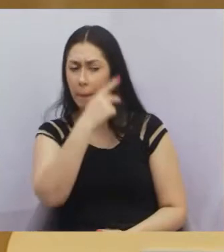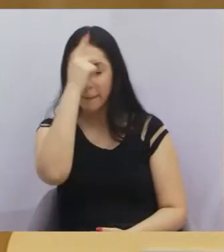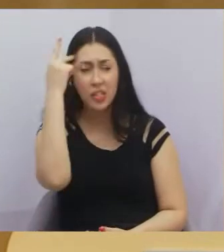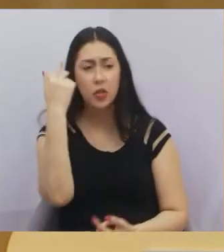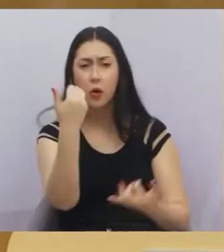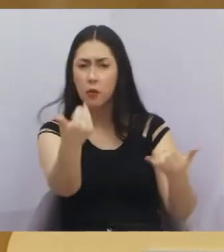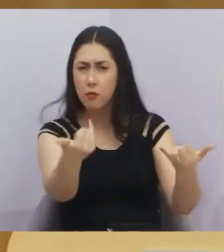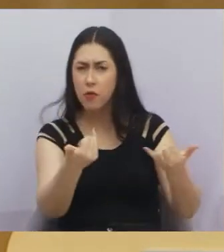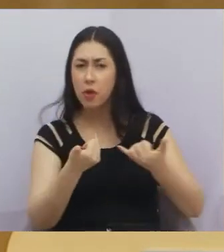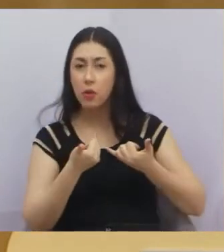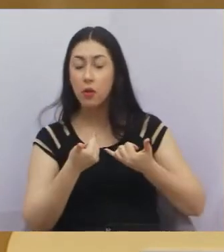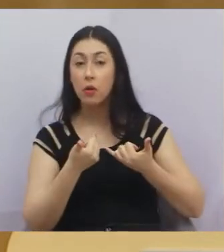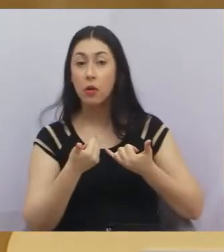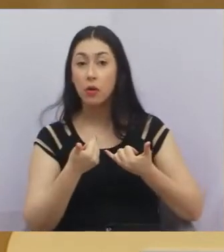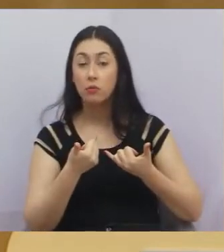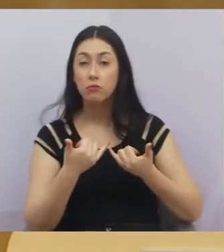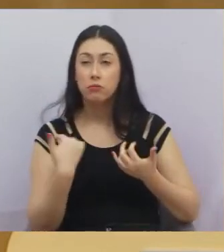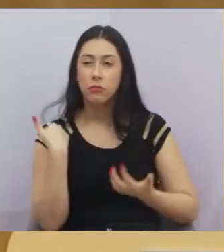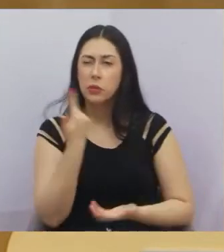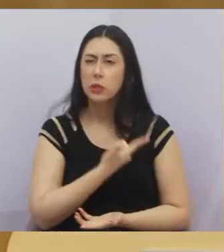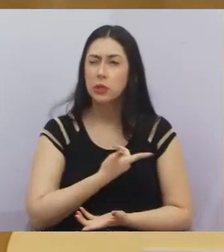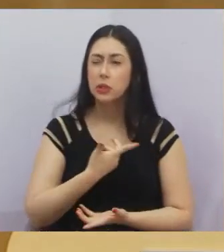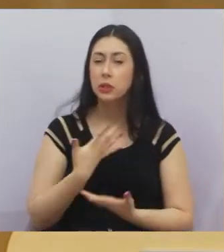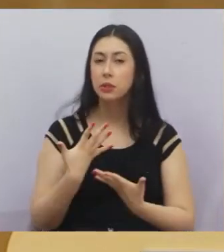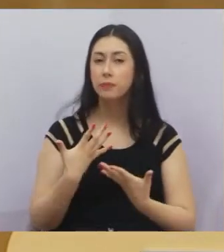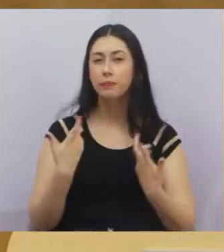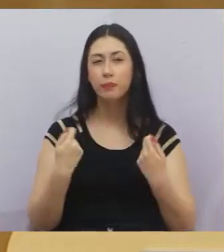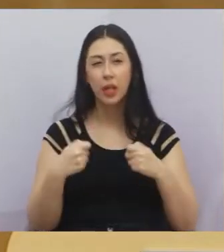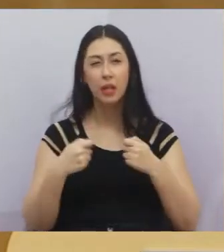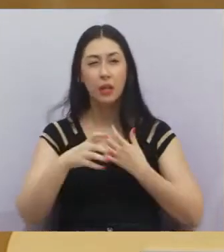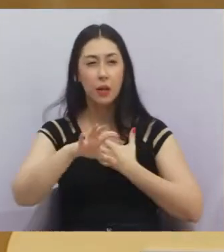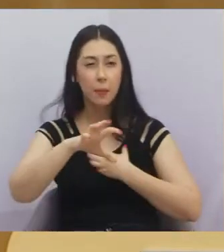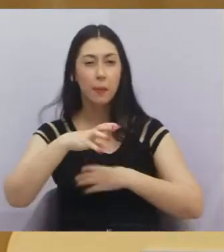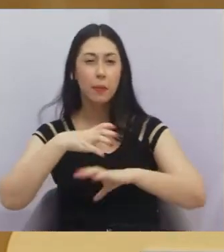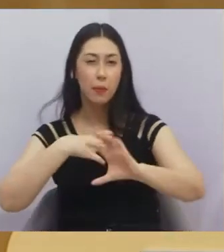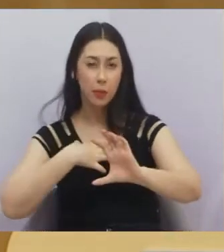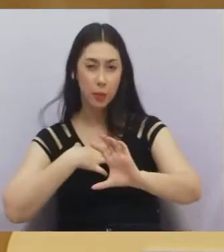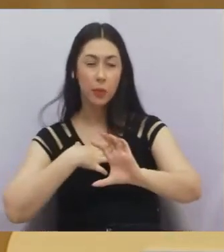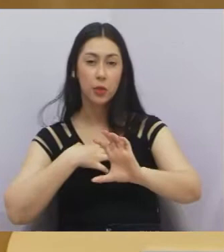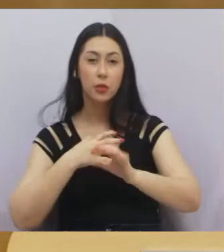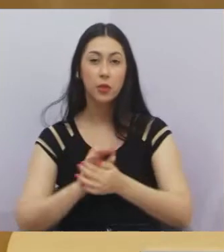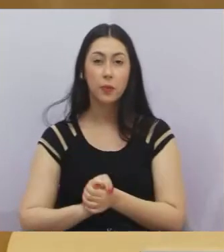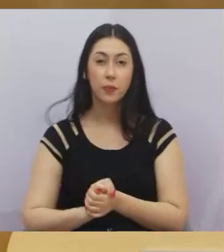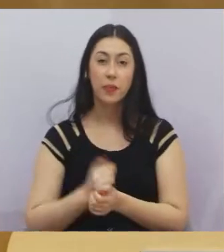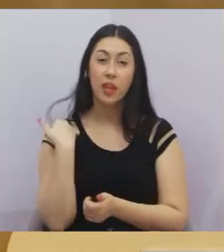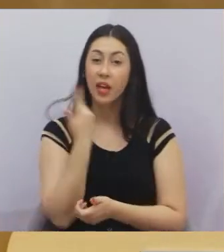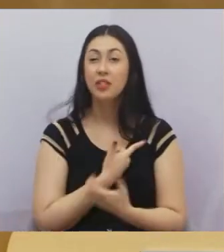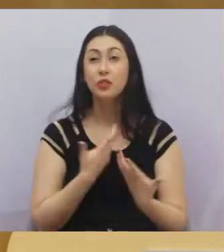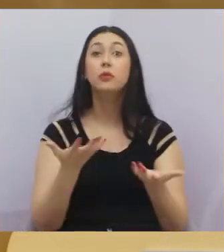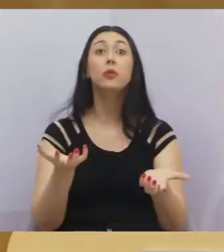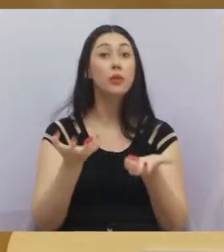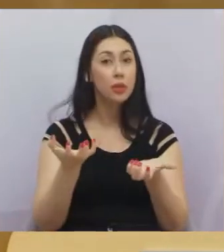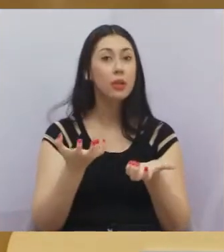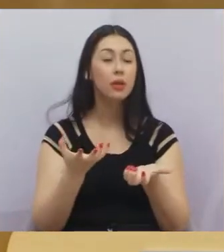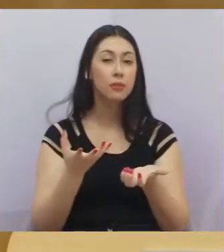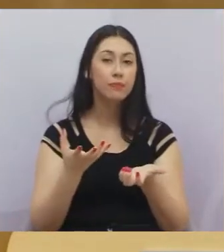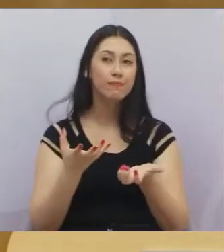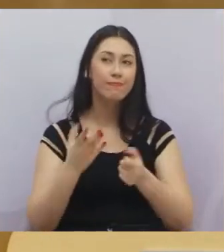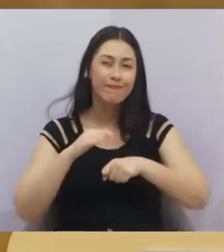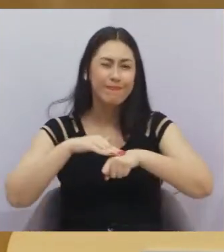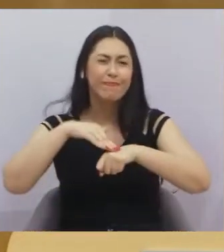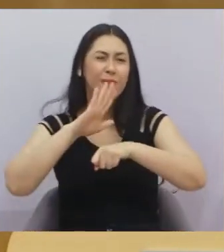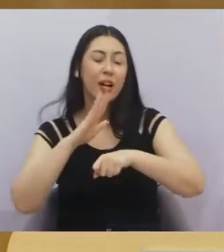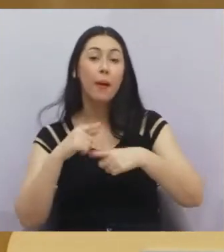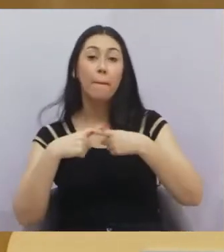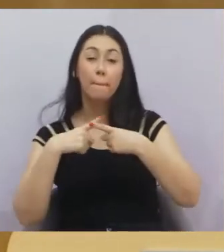que foi, para nós, um momento de muita empatia. A gente gostaria, sim, que fosse mais, mas a gente faz